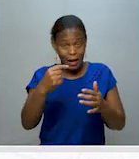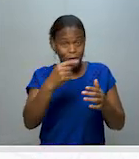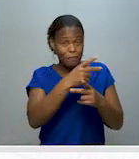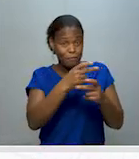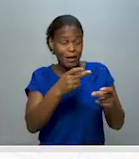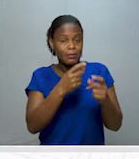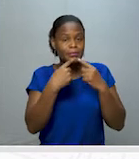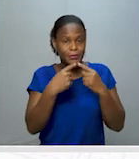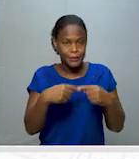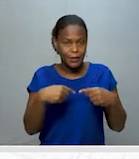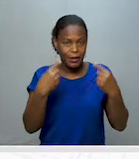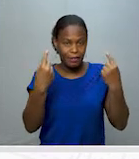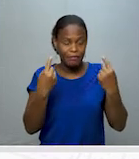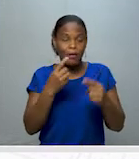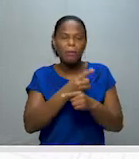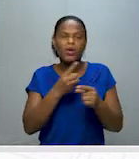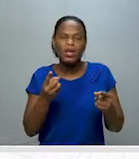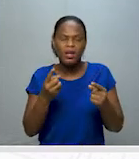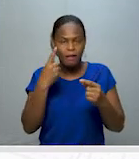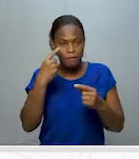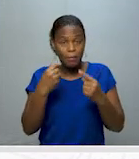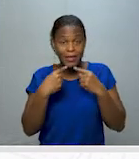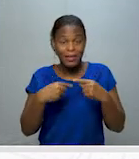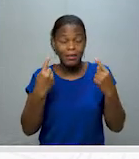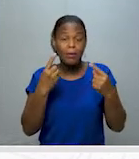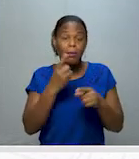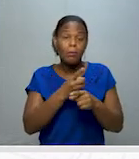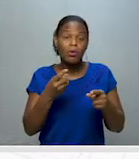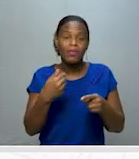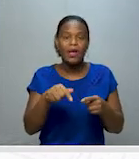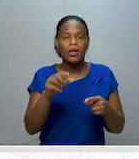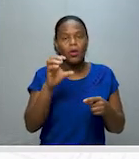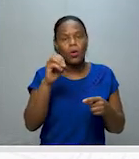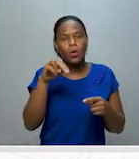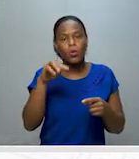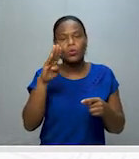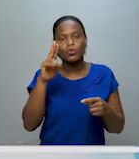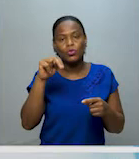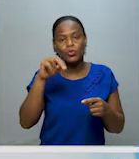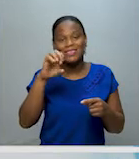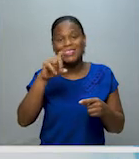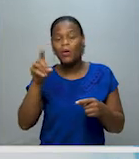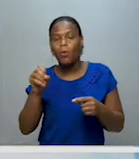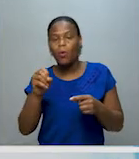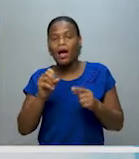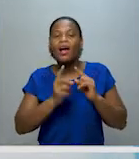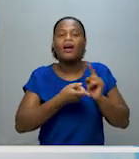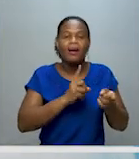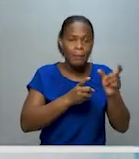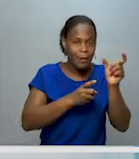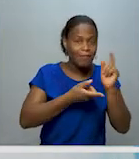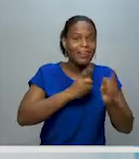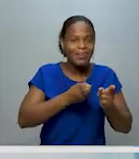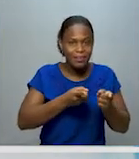são declarativos, isto porque seguidos da conjunção tipo que e se.